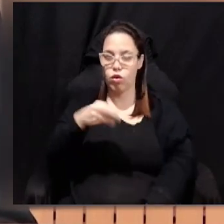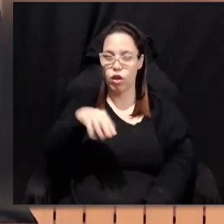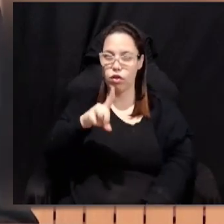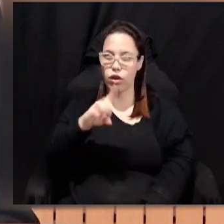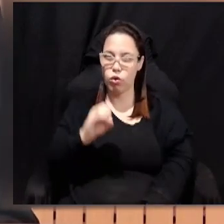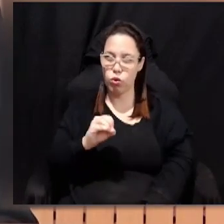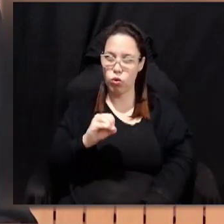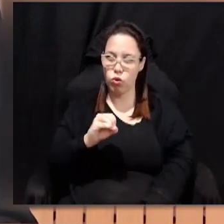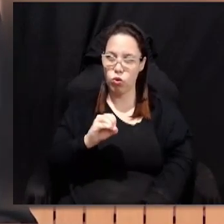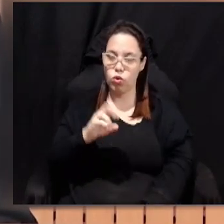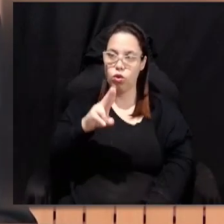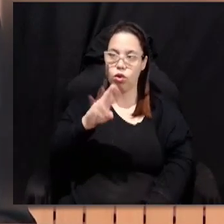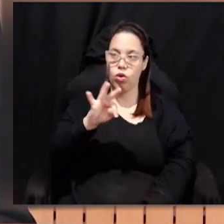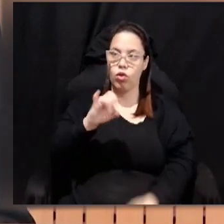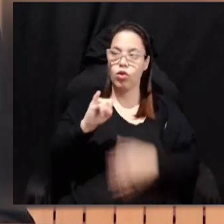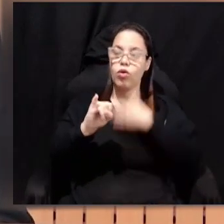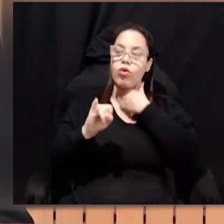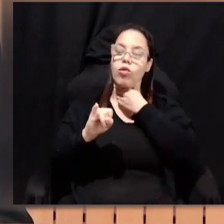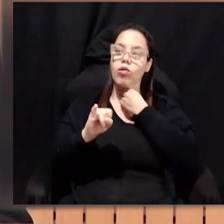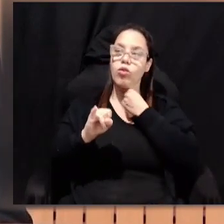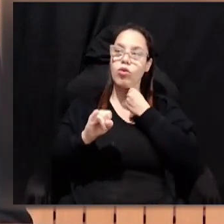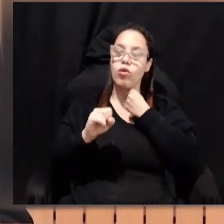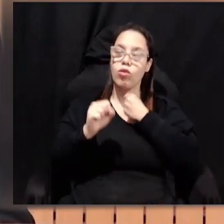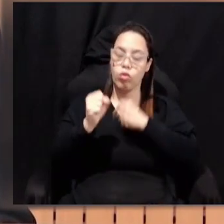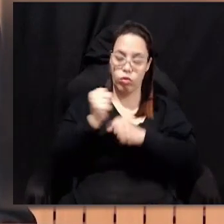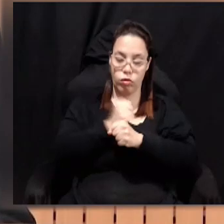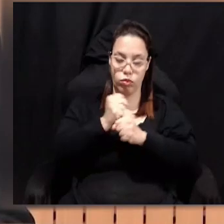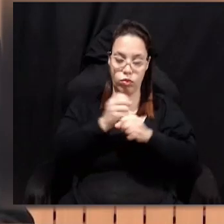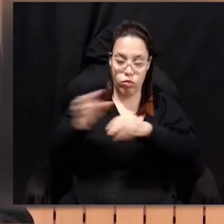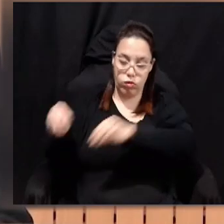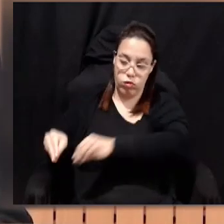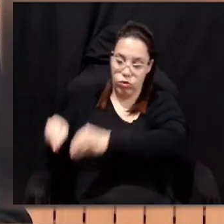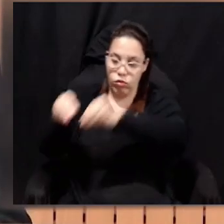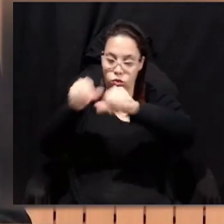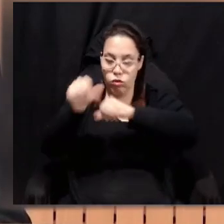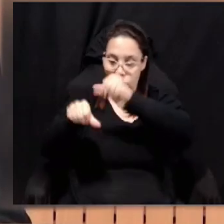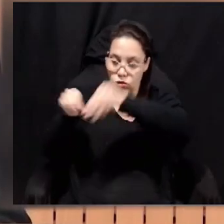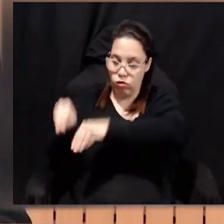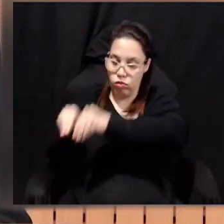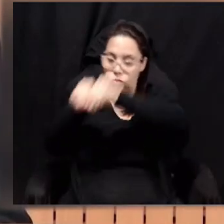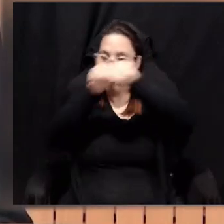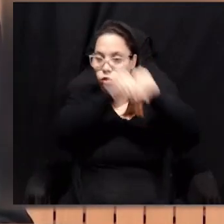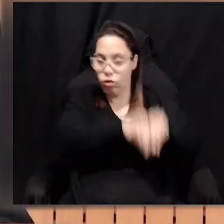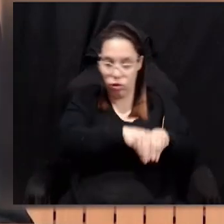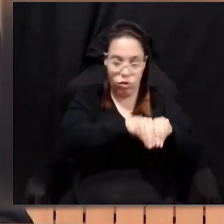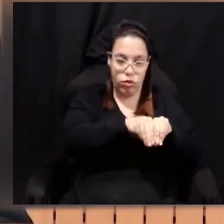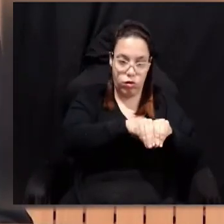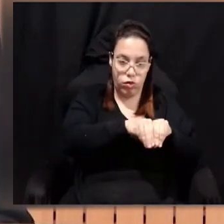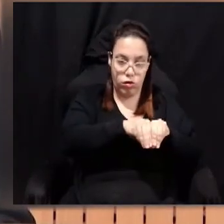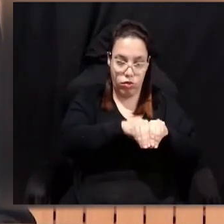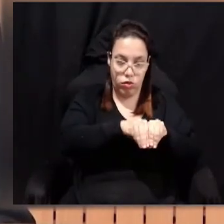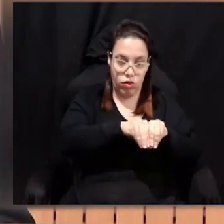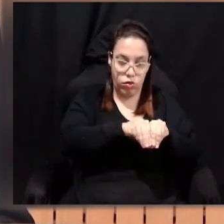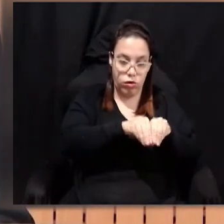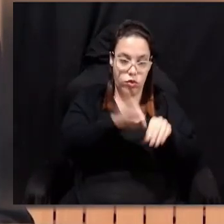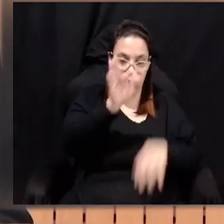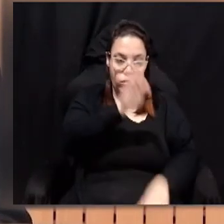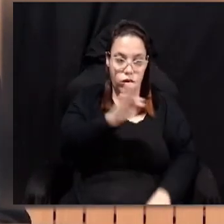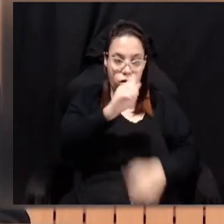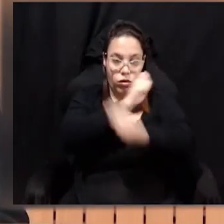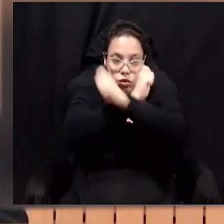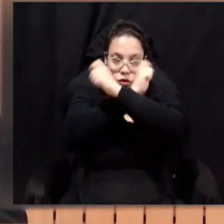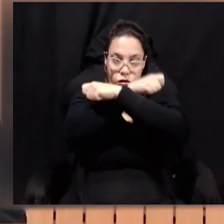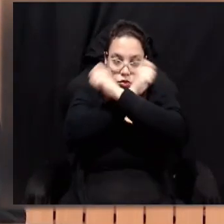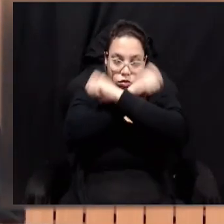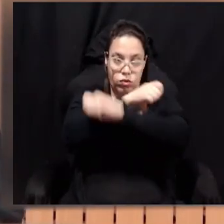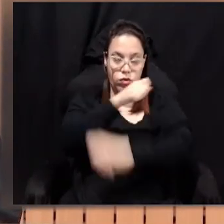UTI. No mesmo ano, transferiu-se para Campinas, onde ingressou na Faculdade de Enfermagem da PUC e começou a